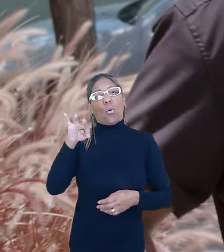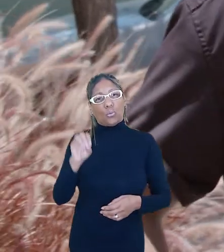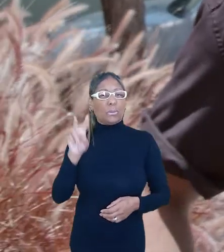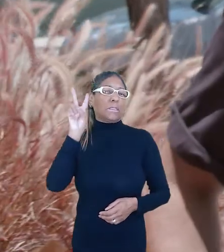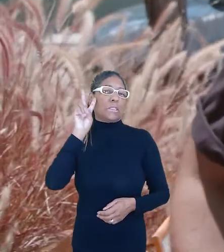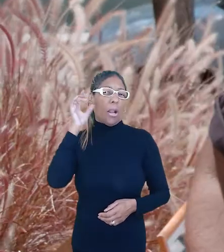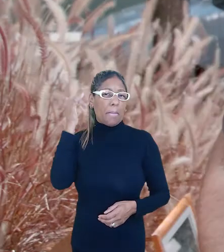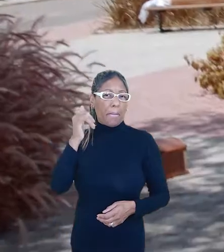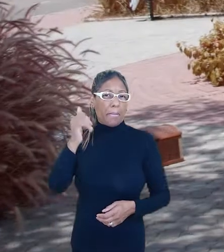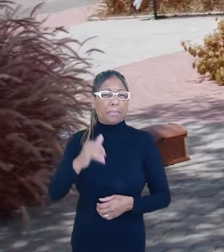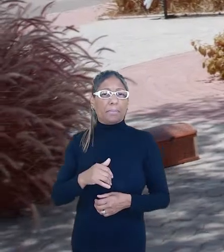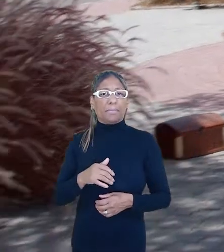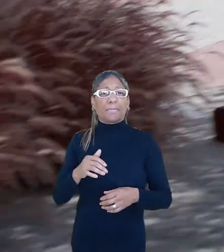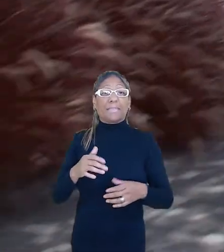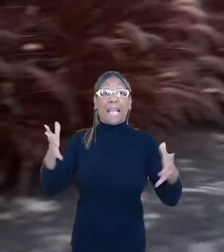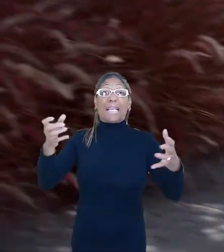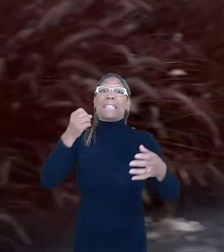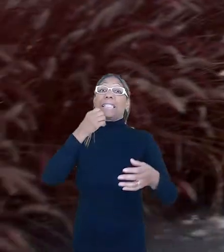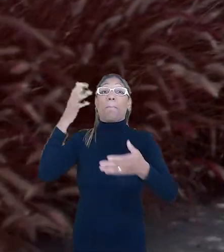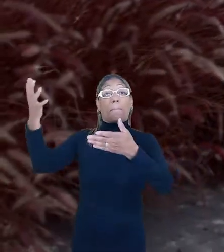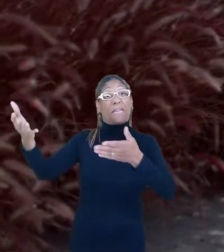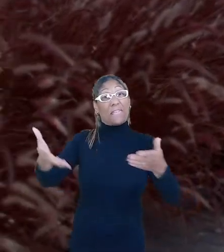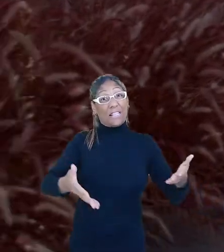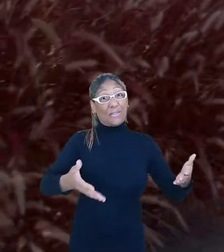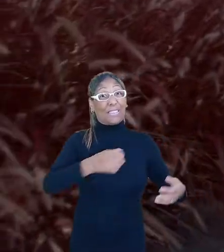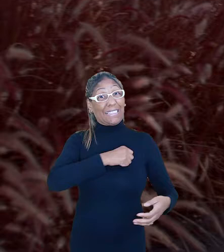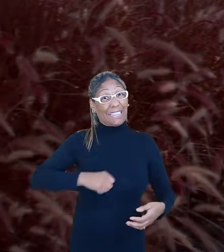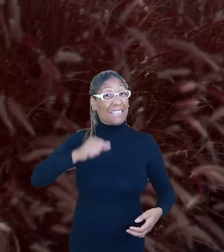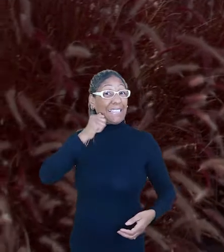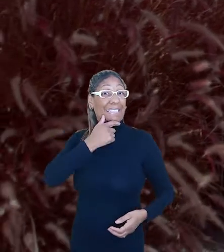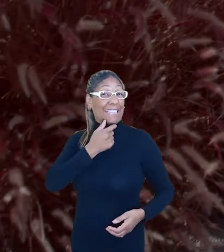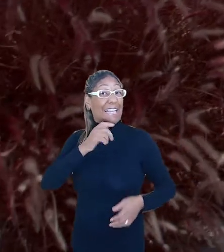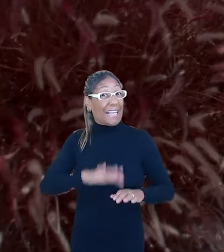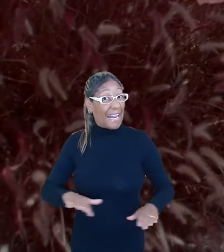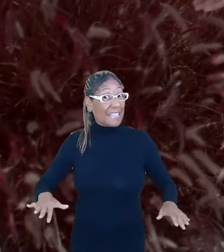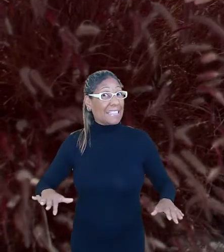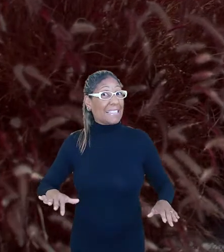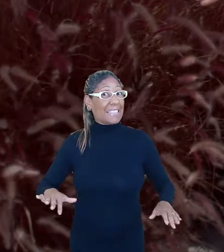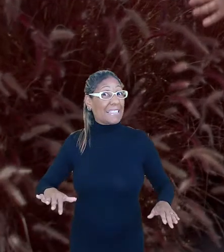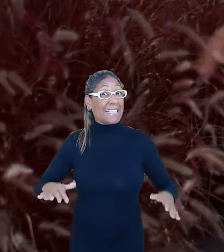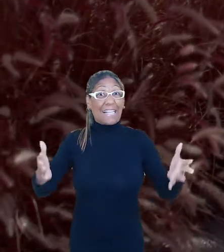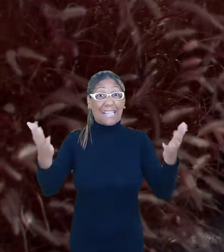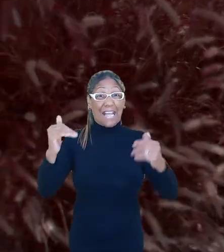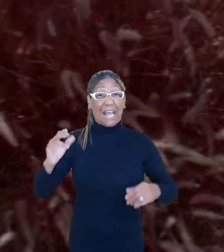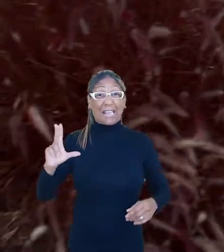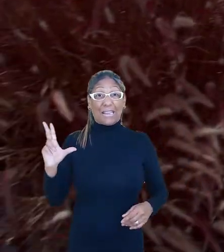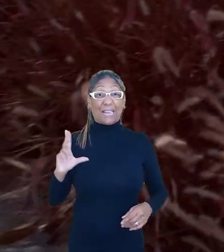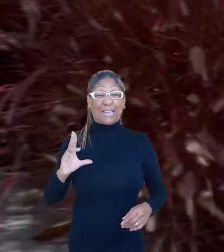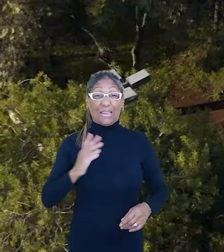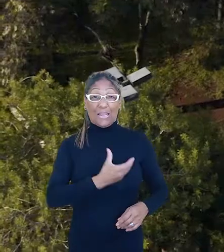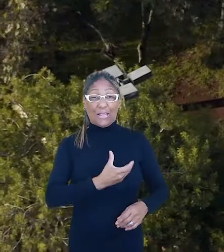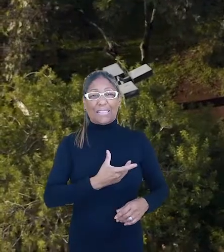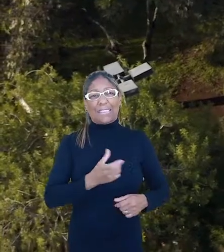voltado a contações de histórias. Sejam bem-vindos, senhoras e senhores, crianças e crianças, moças